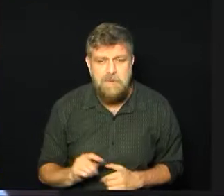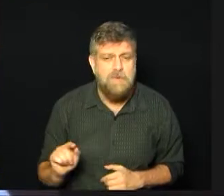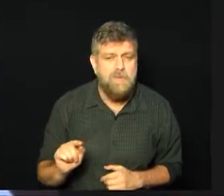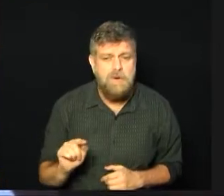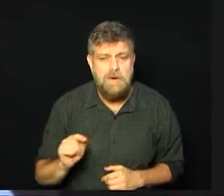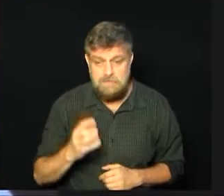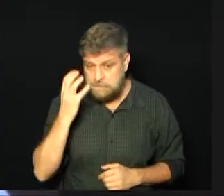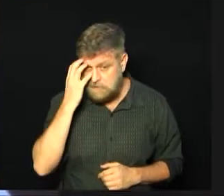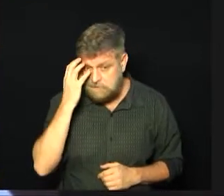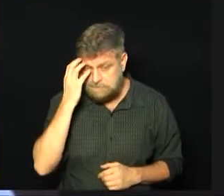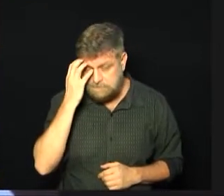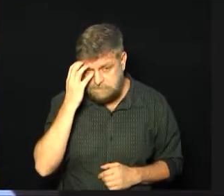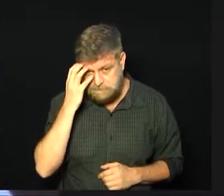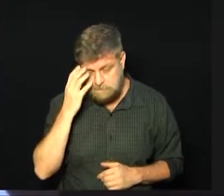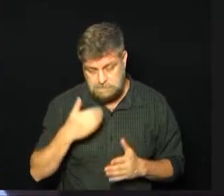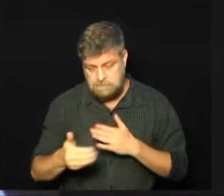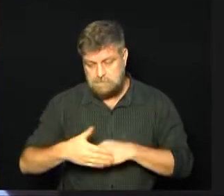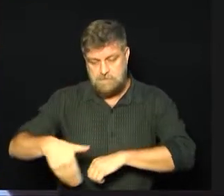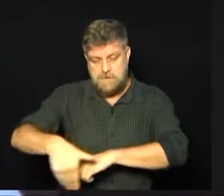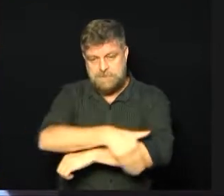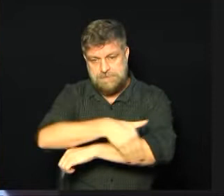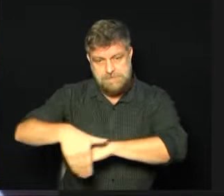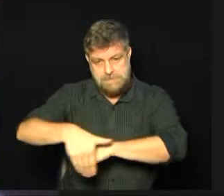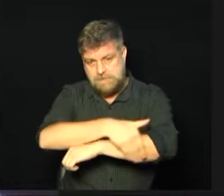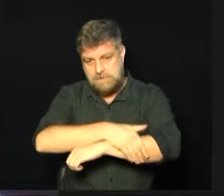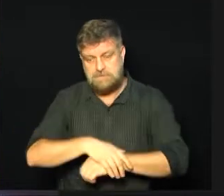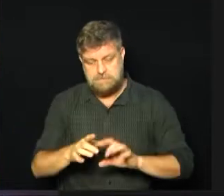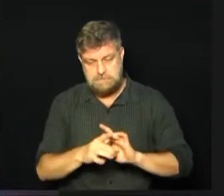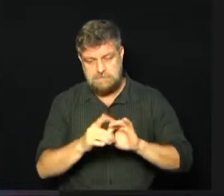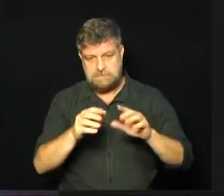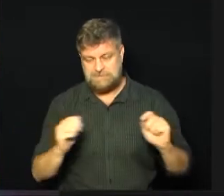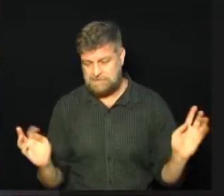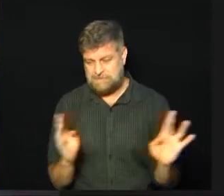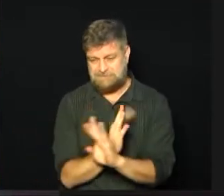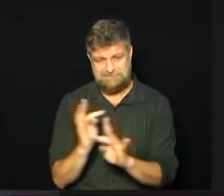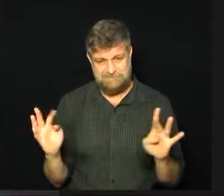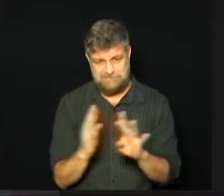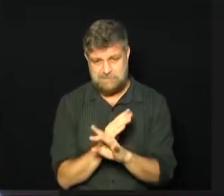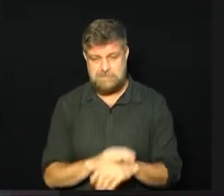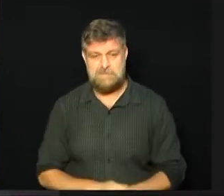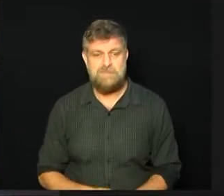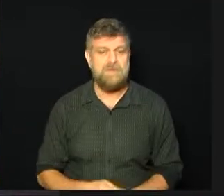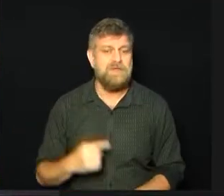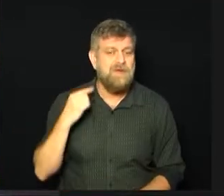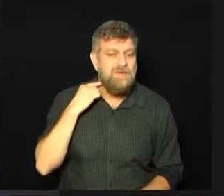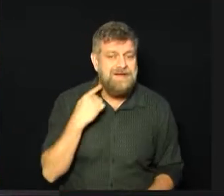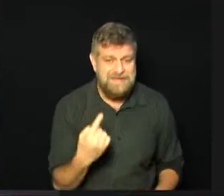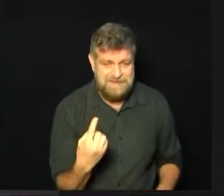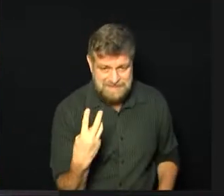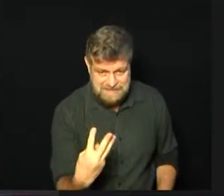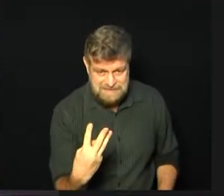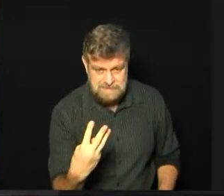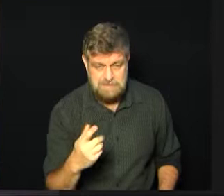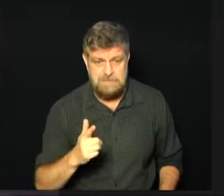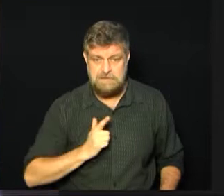da Lagoa do Taquaral, enfim, qualquer rua, né, aberta, mas com grande frequência humana, 13 de maio, enfim, eu acho que